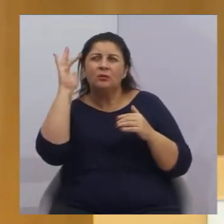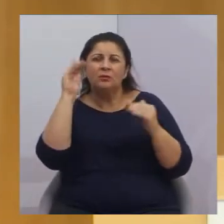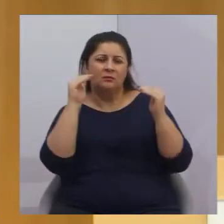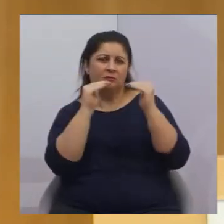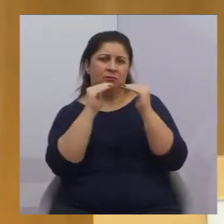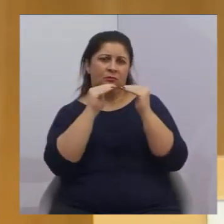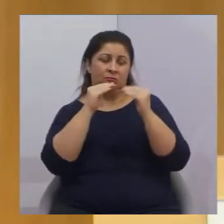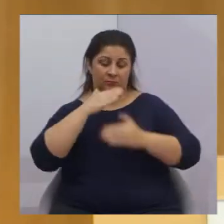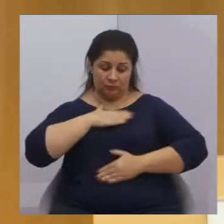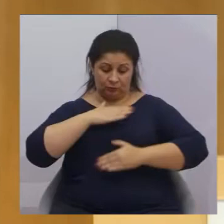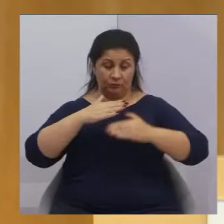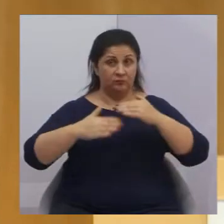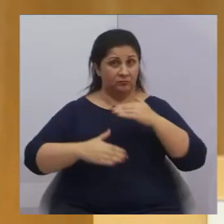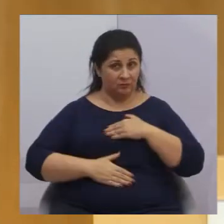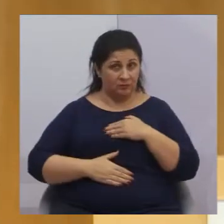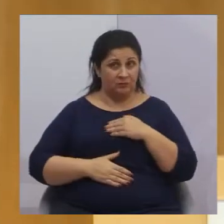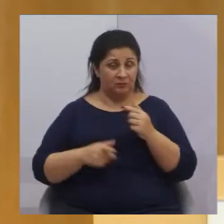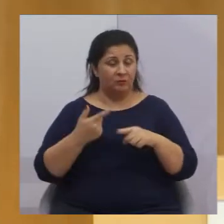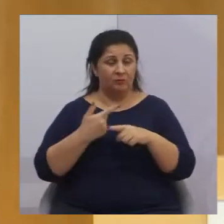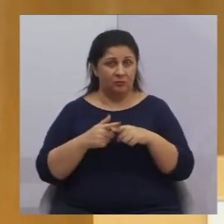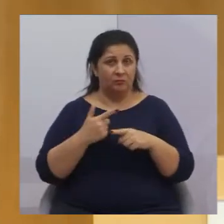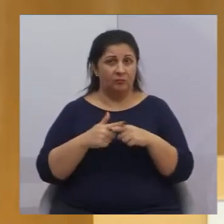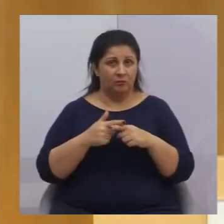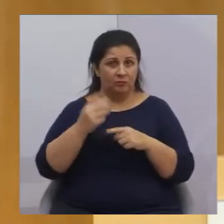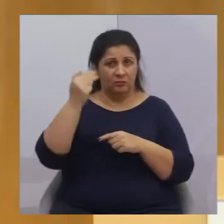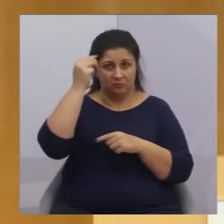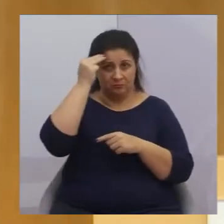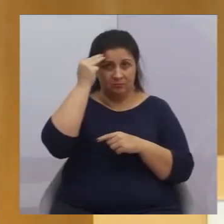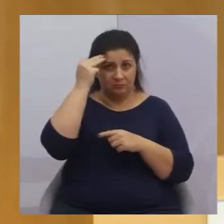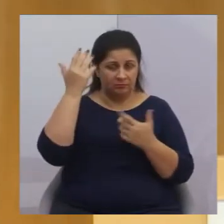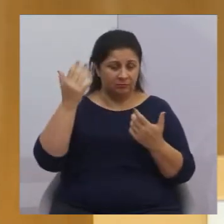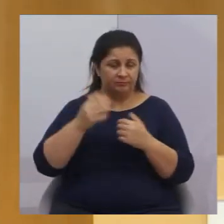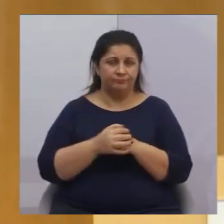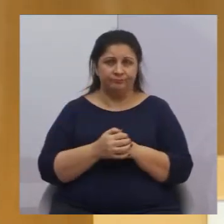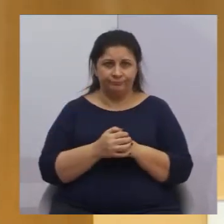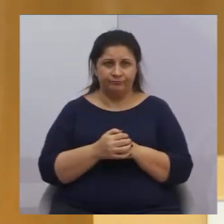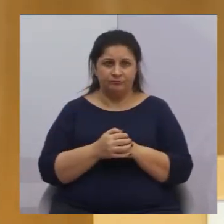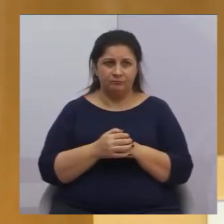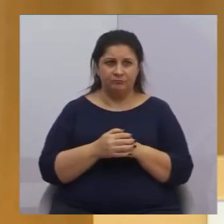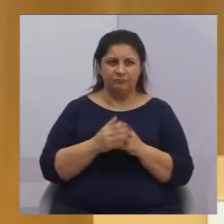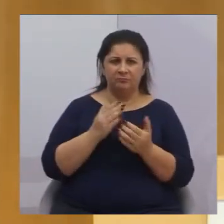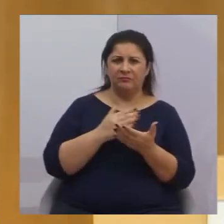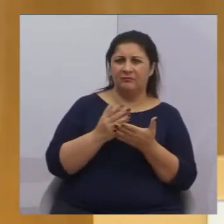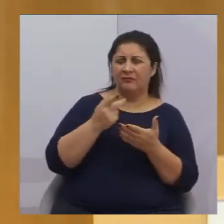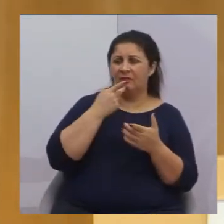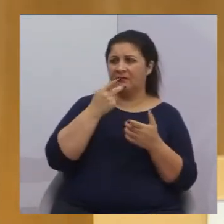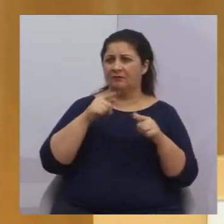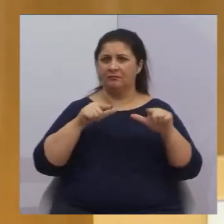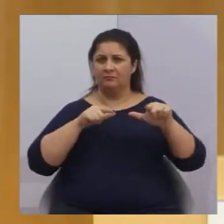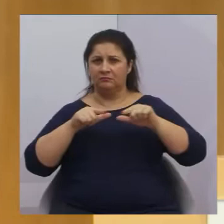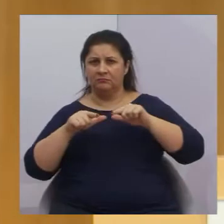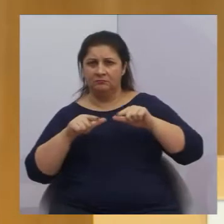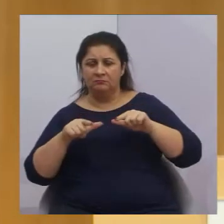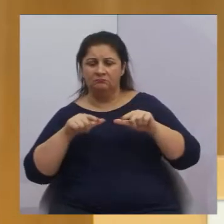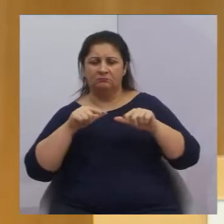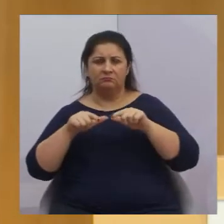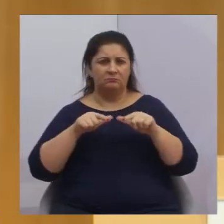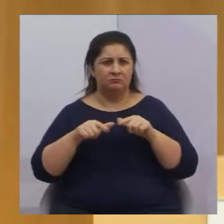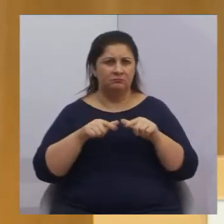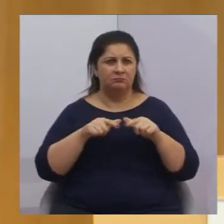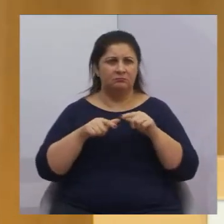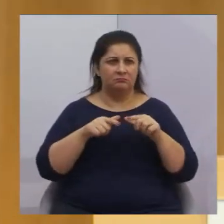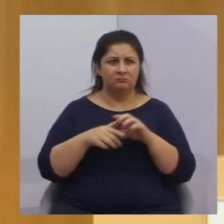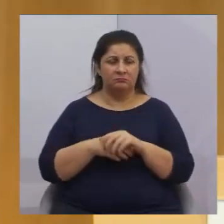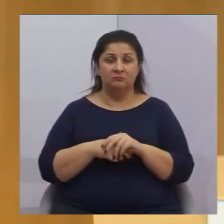sintomas físicos com relação a essa questão toda, que estão falando do trabalho, que está trabalhando demais e tudo